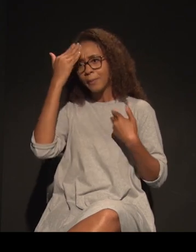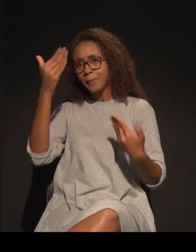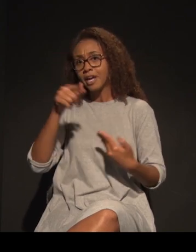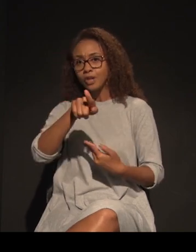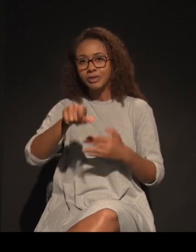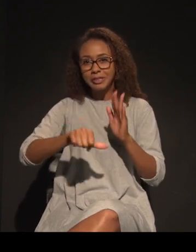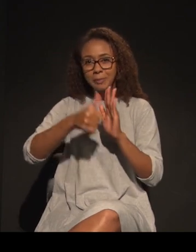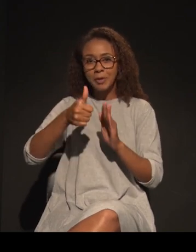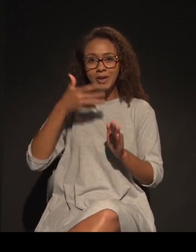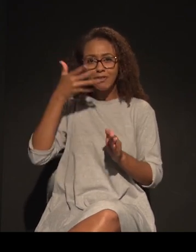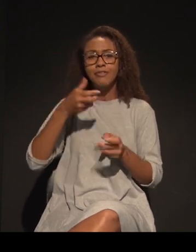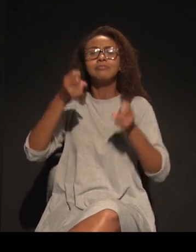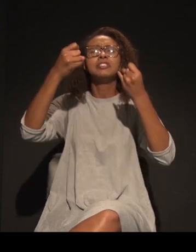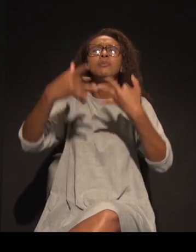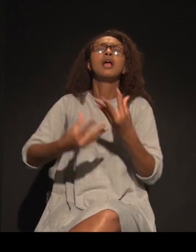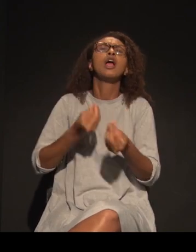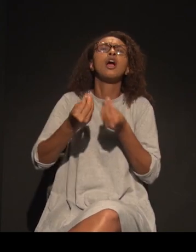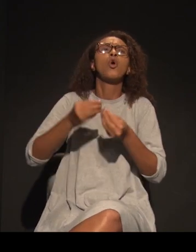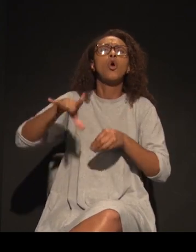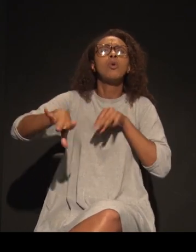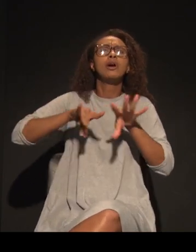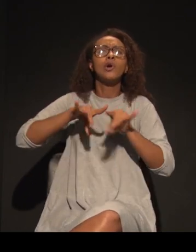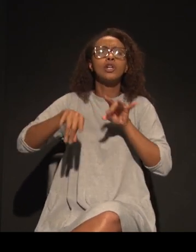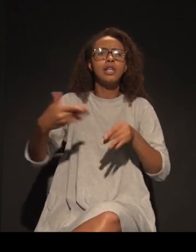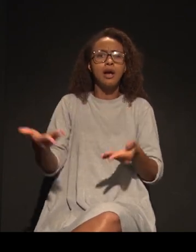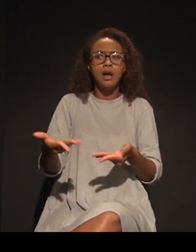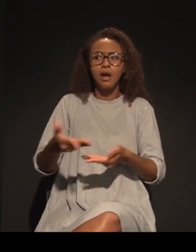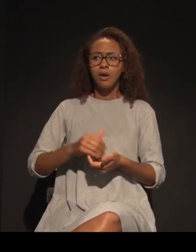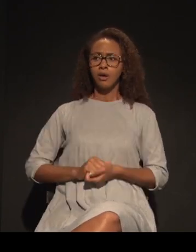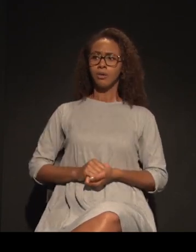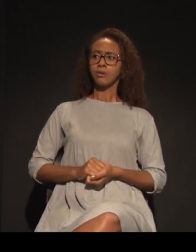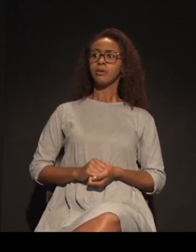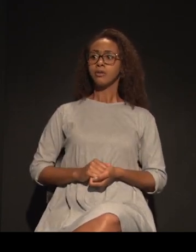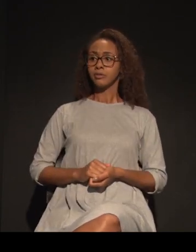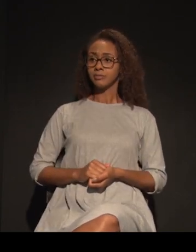podia falar um pouquinho da curadoria deste ano e janeiro